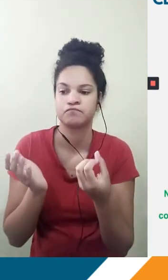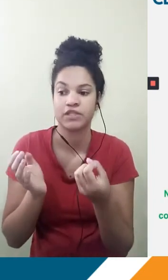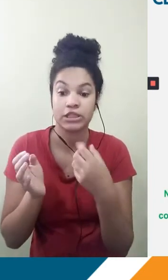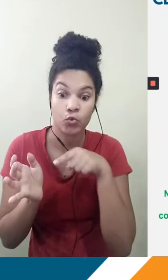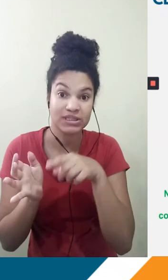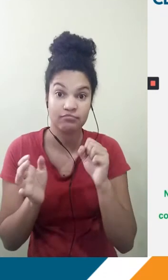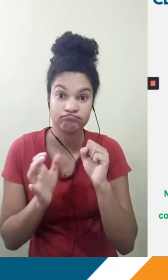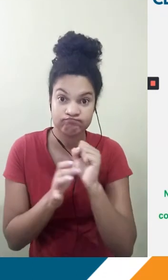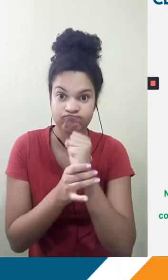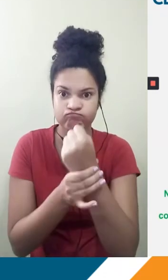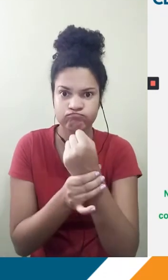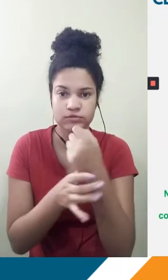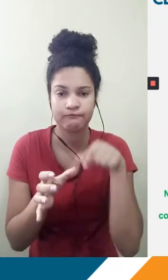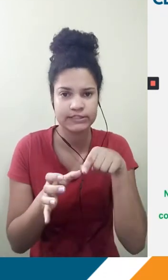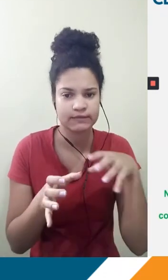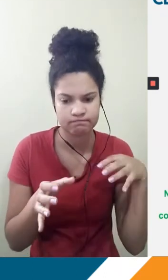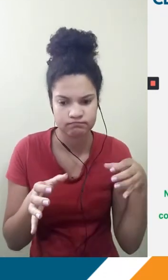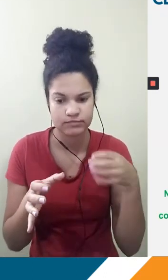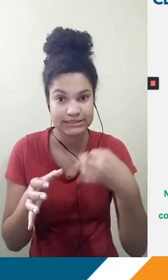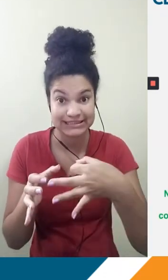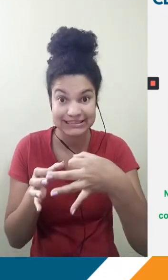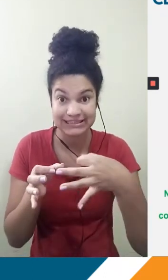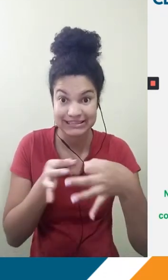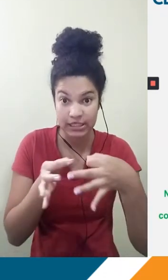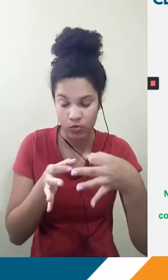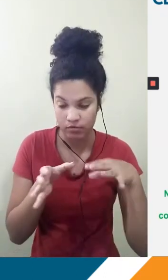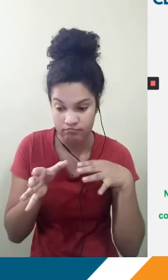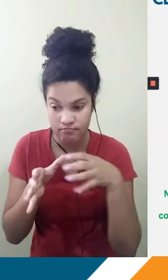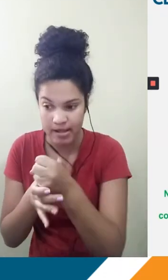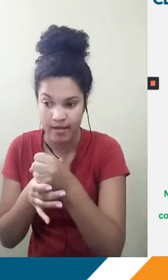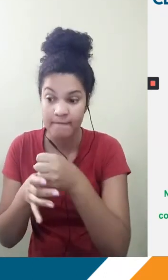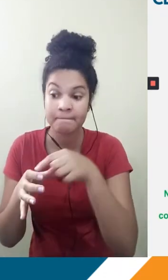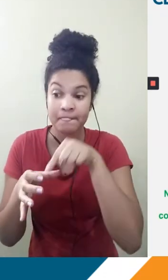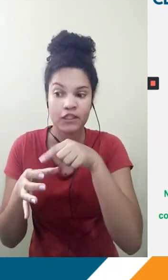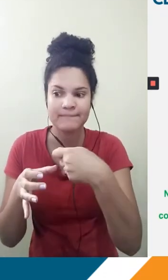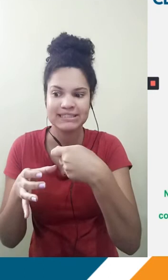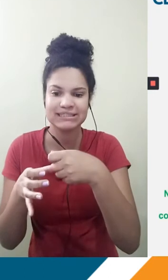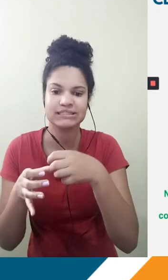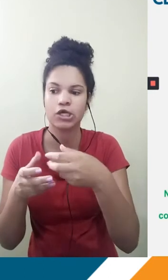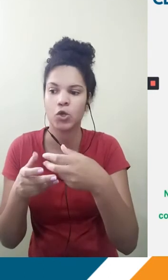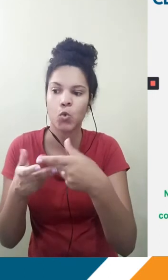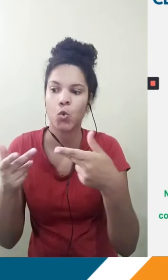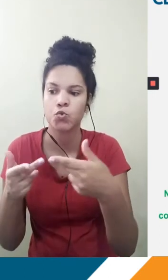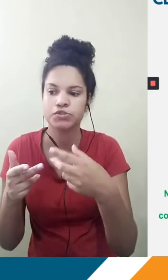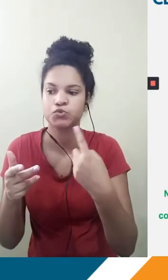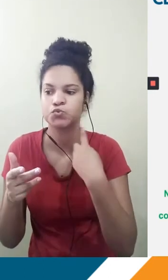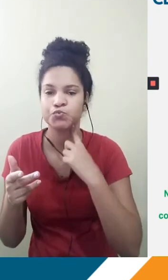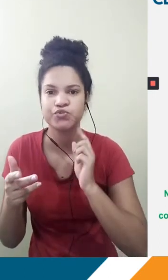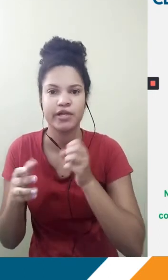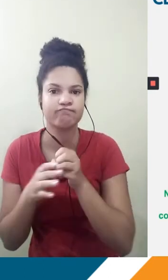é necessário que se faça uma eliminação dos resíduos, chamados de exocitose. Então, tantos processos, isso é só um exemplo,